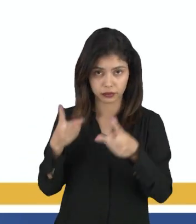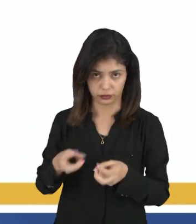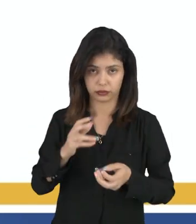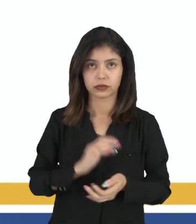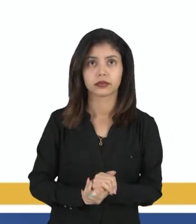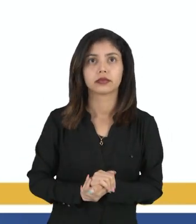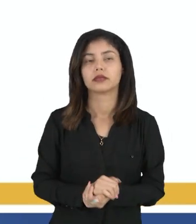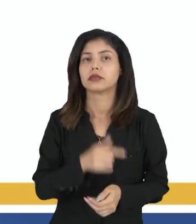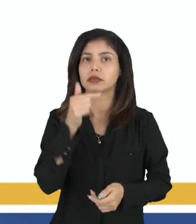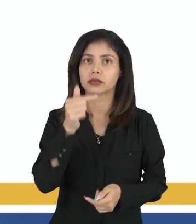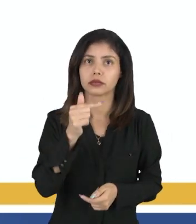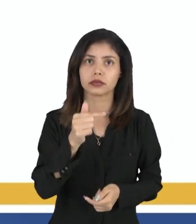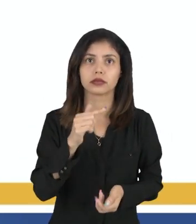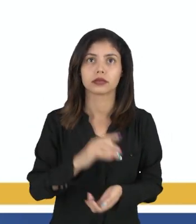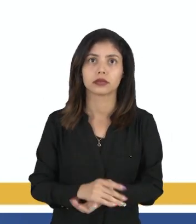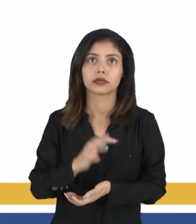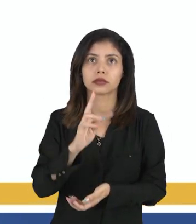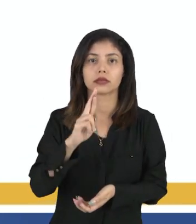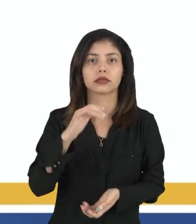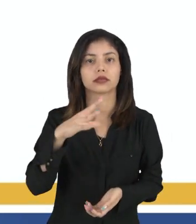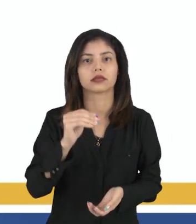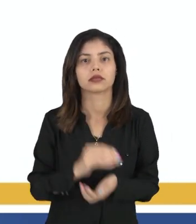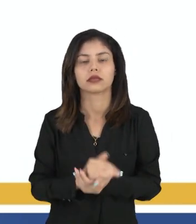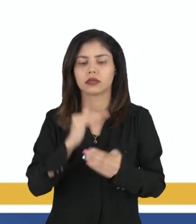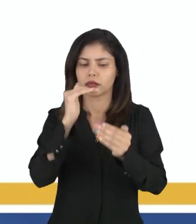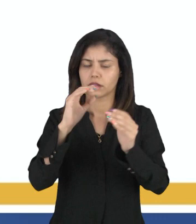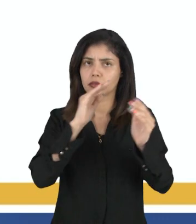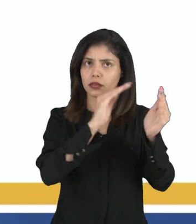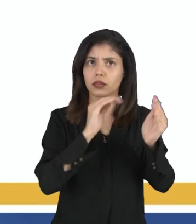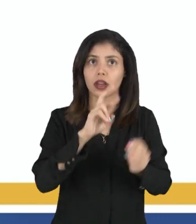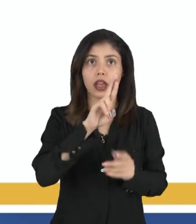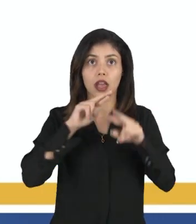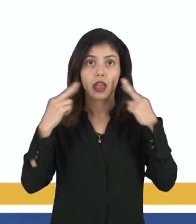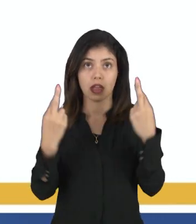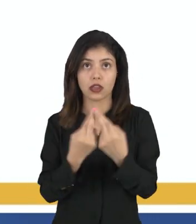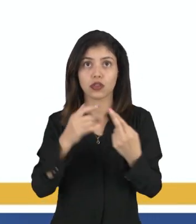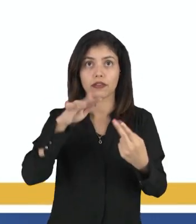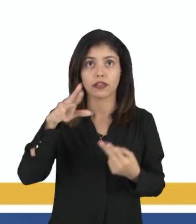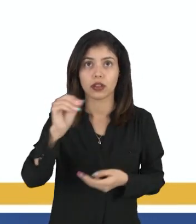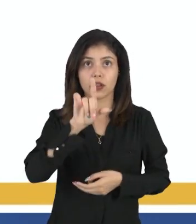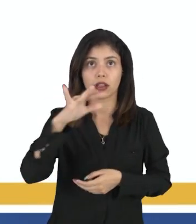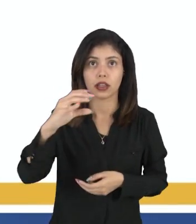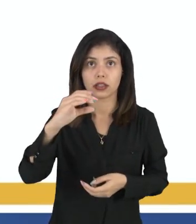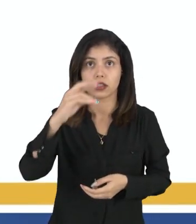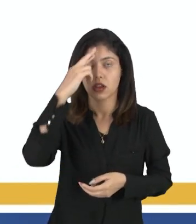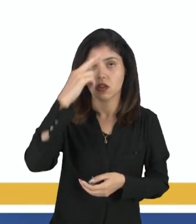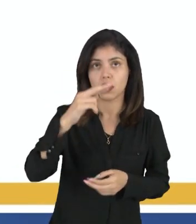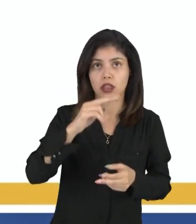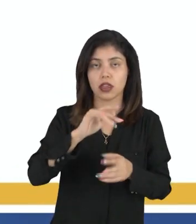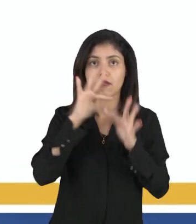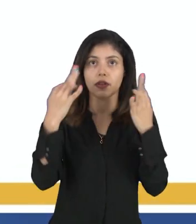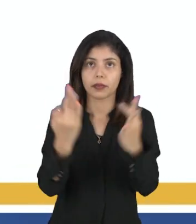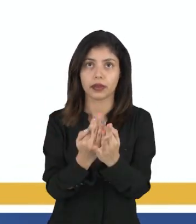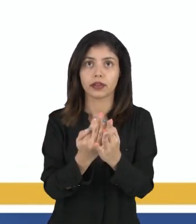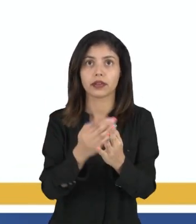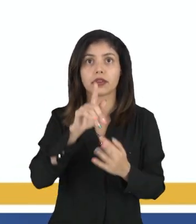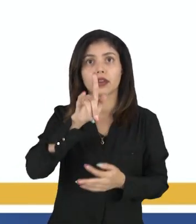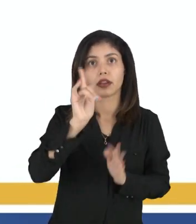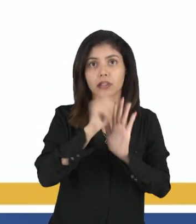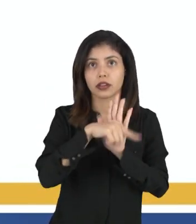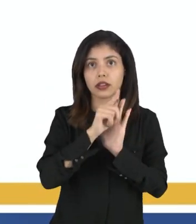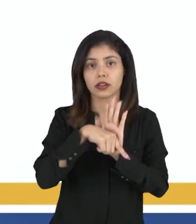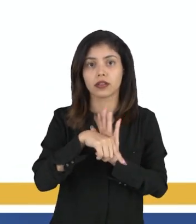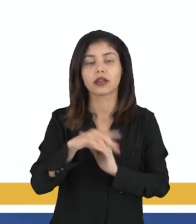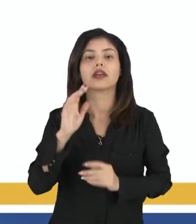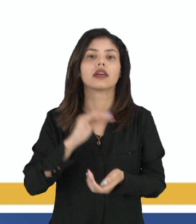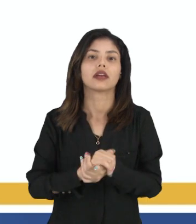você tem ali 7 táxons, né? 7 caixinhas, que é reino, filo, classe, ordem, família, gênero e